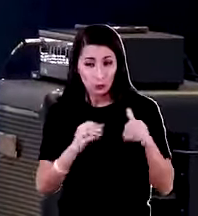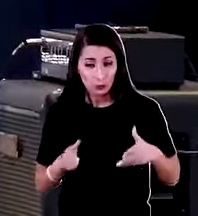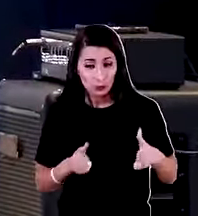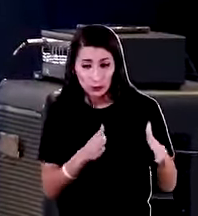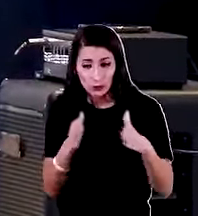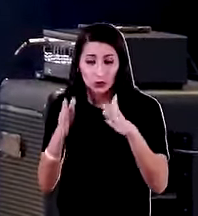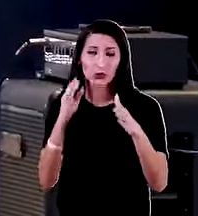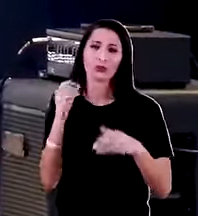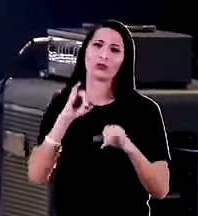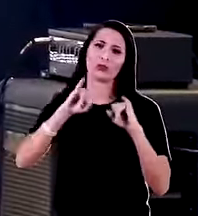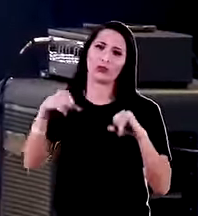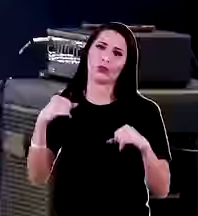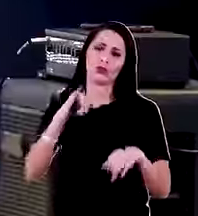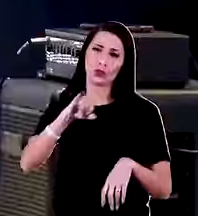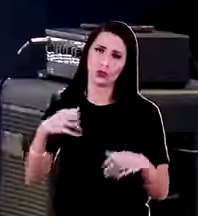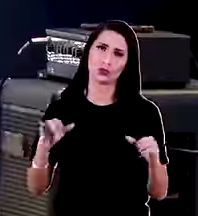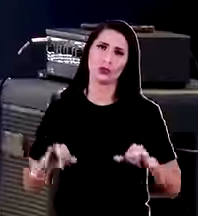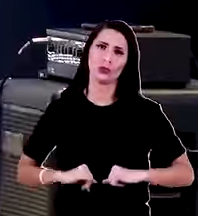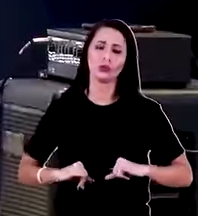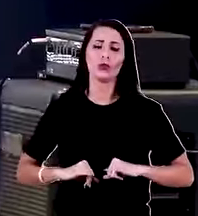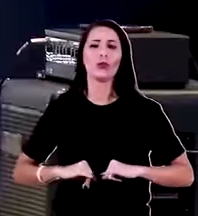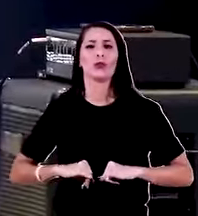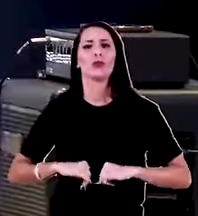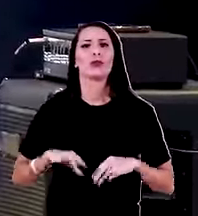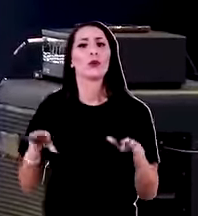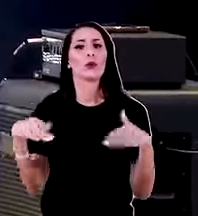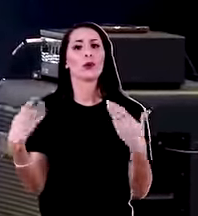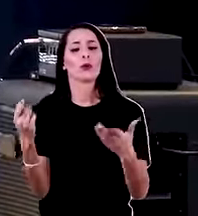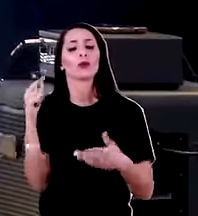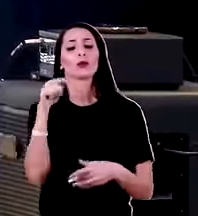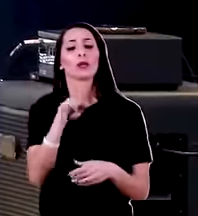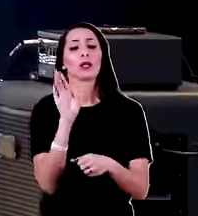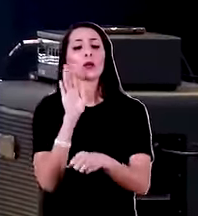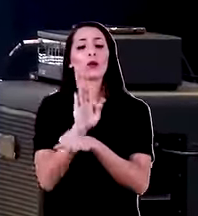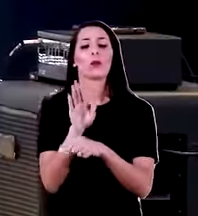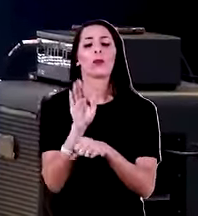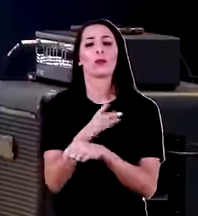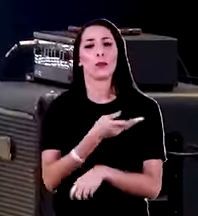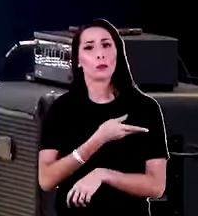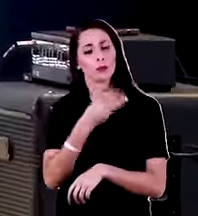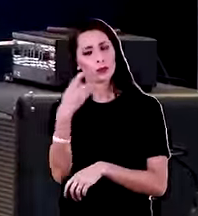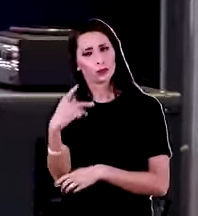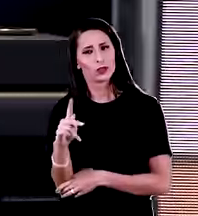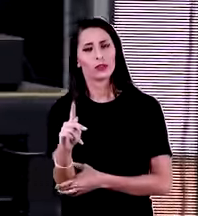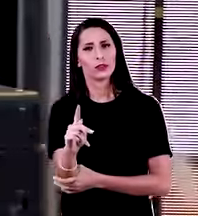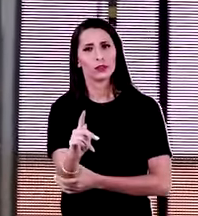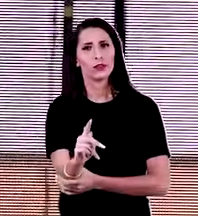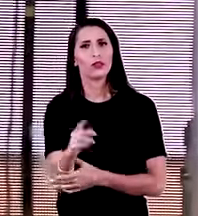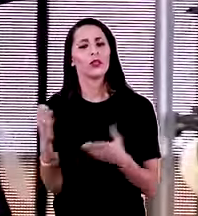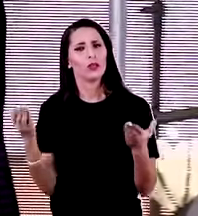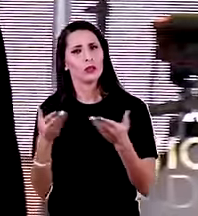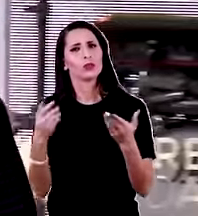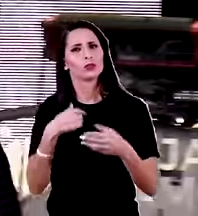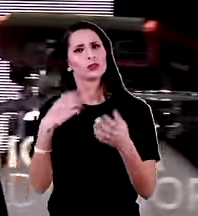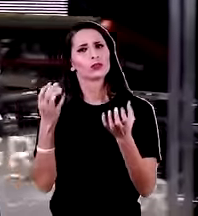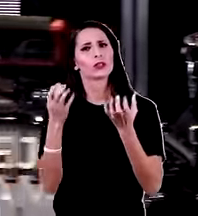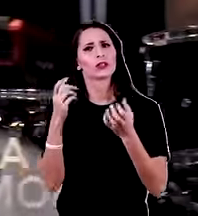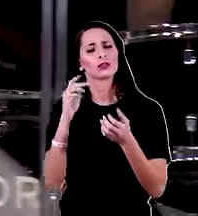decide interceder pelo seu amigo. Hoje eu quero convidar você a ser essa amiga que